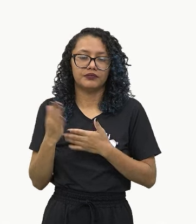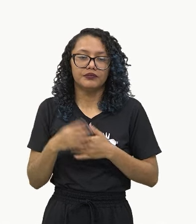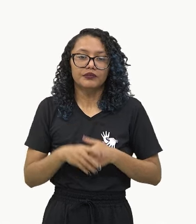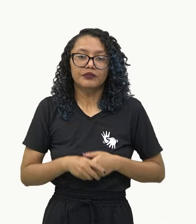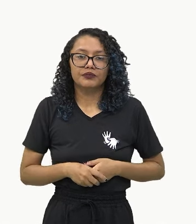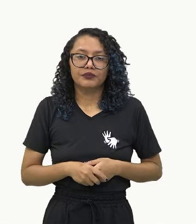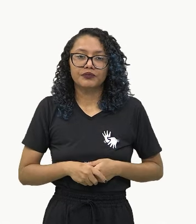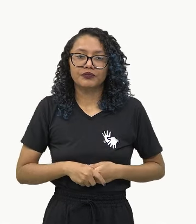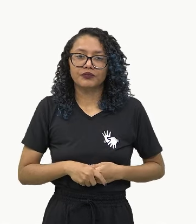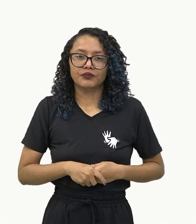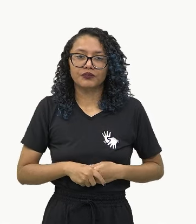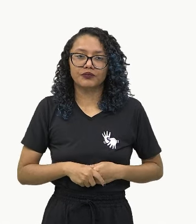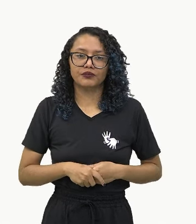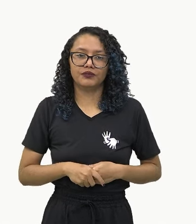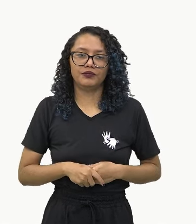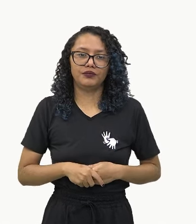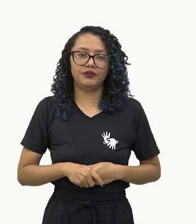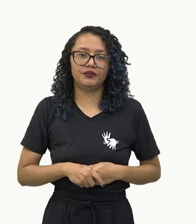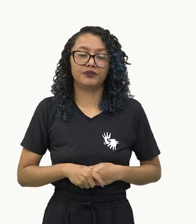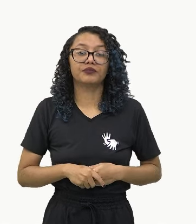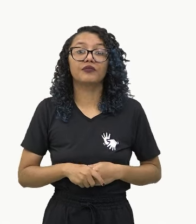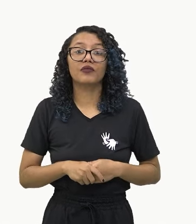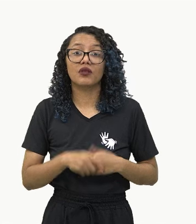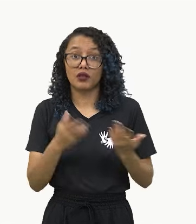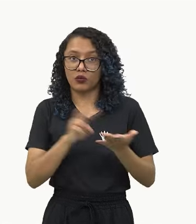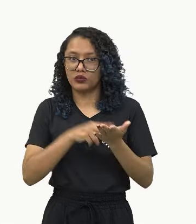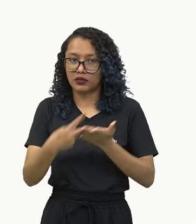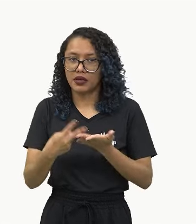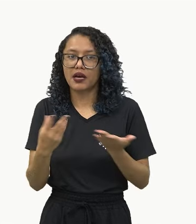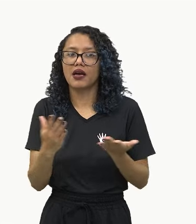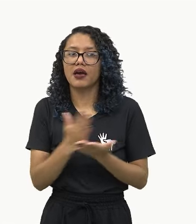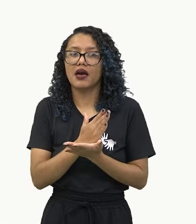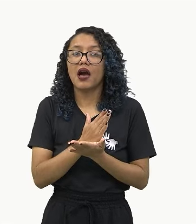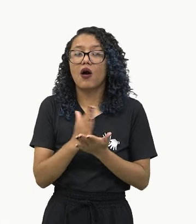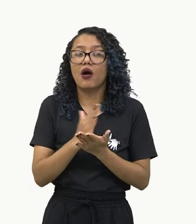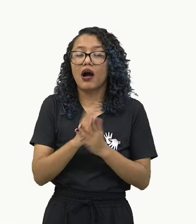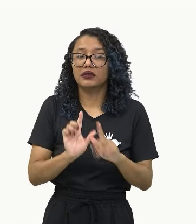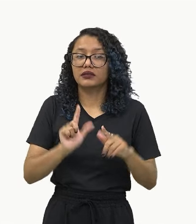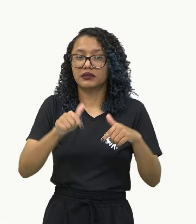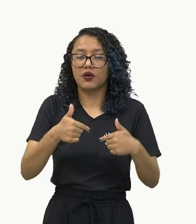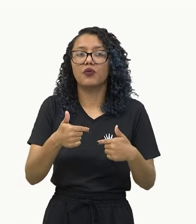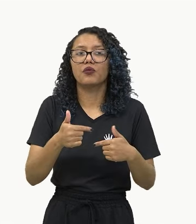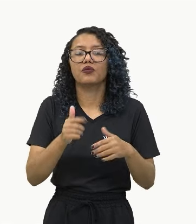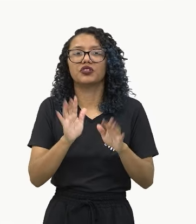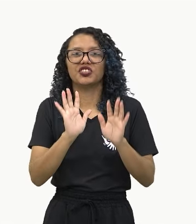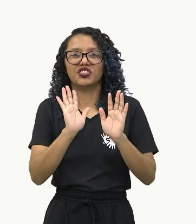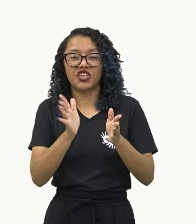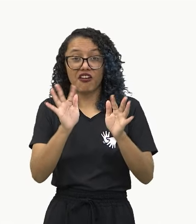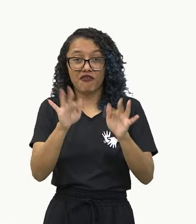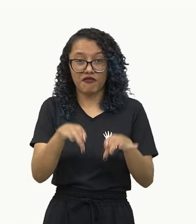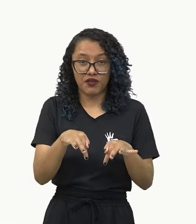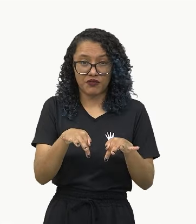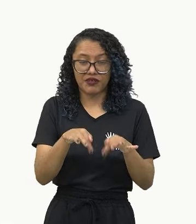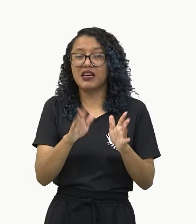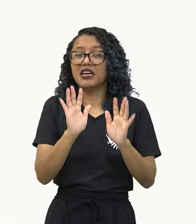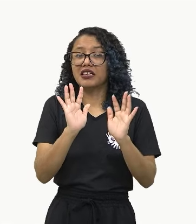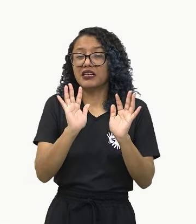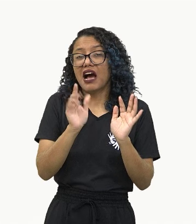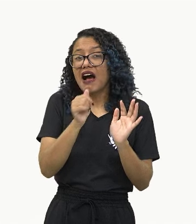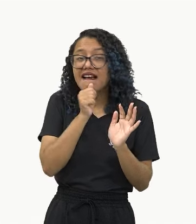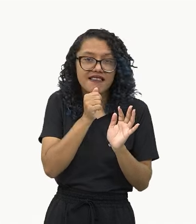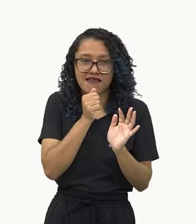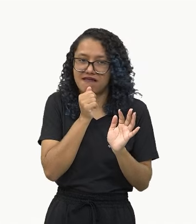mañana. Então, ações que, né, terminaram aí num período de tempo que ainda não acabou. Nosso